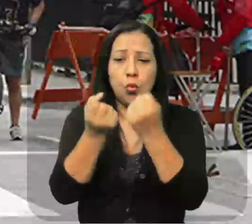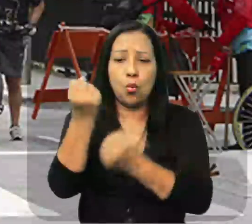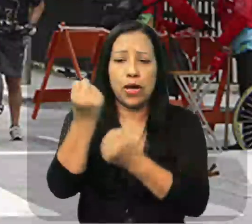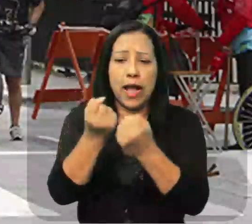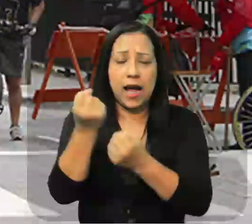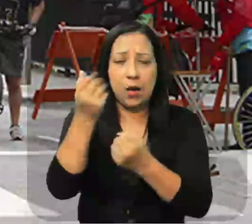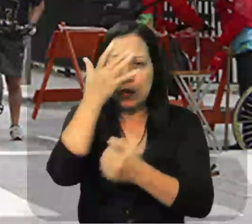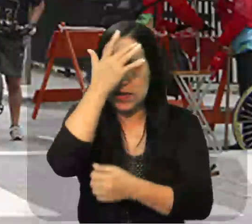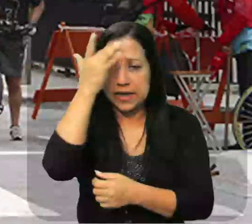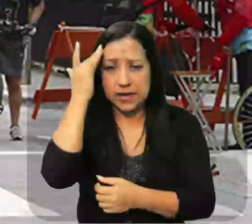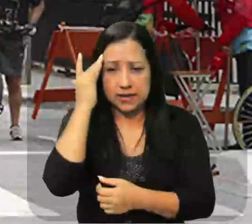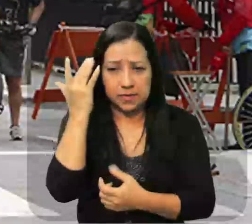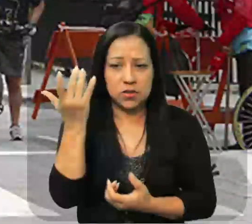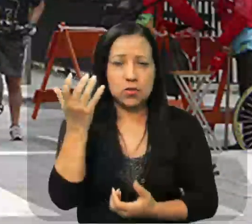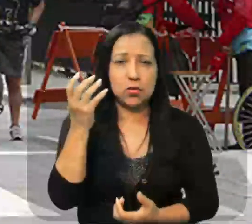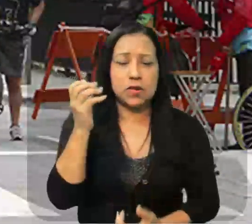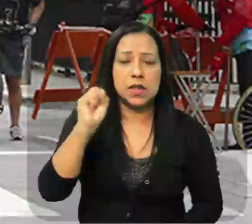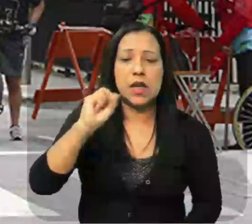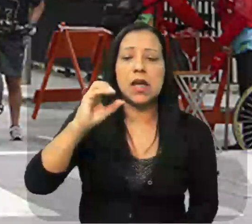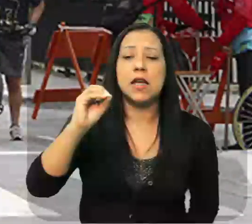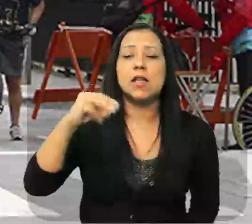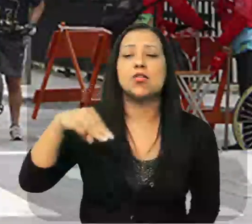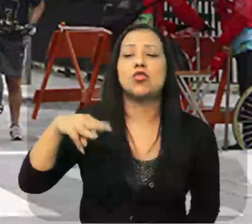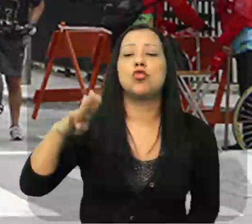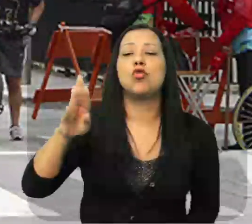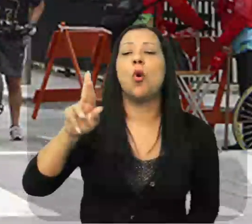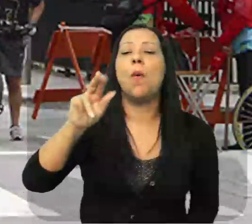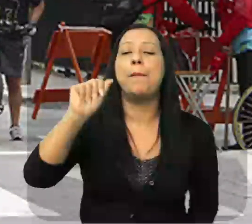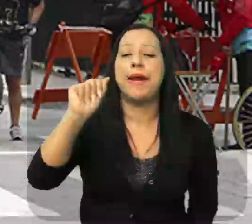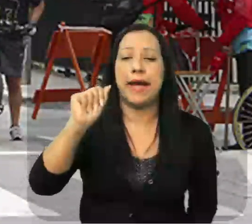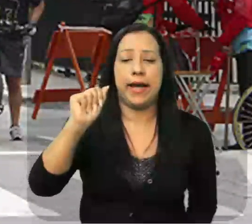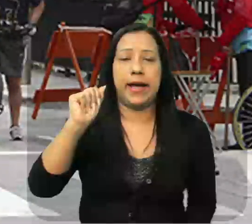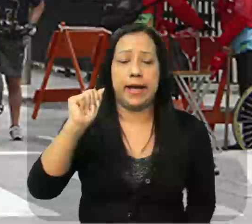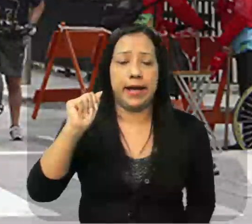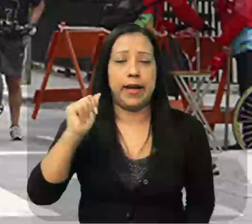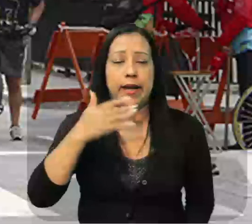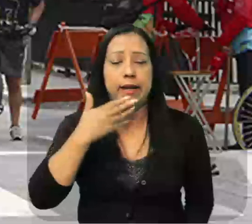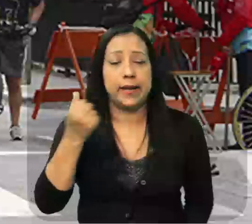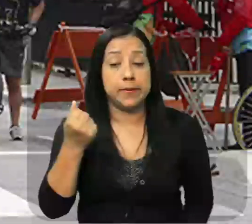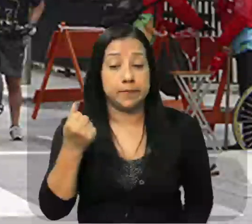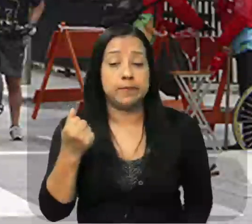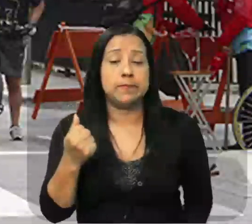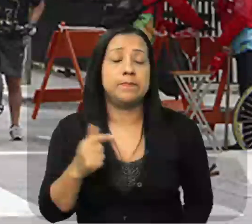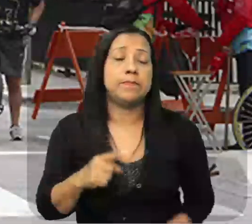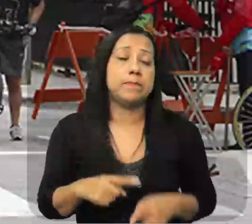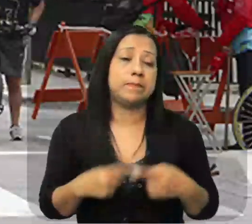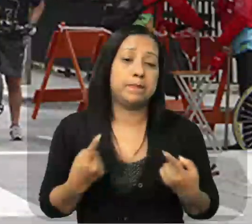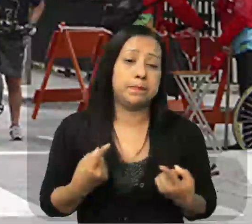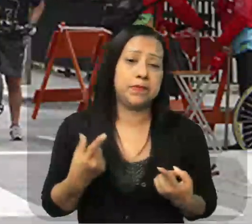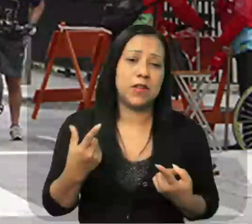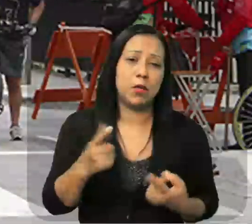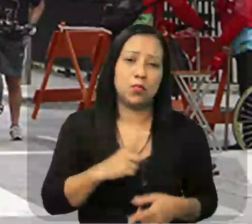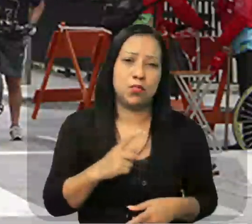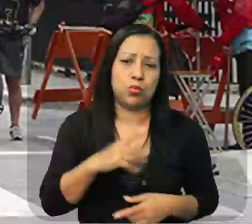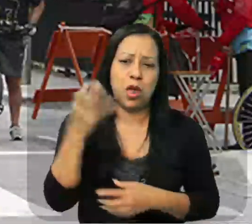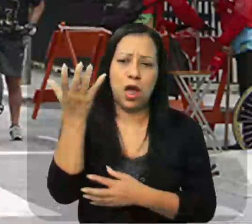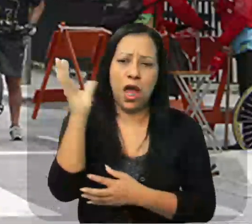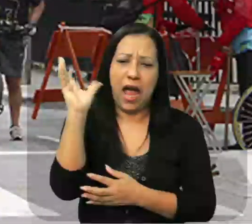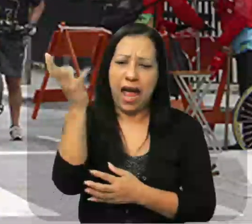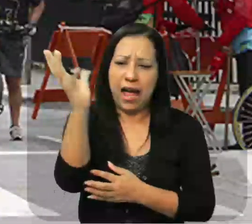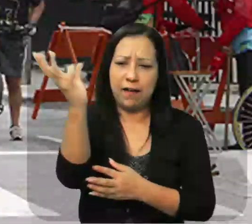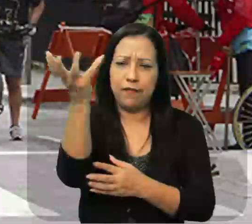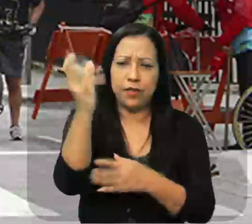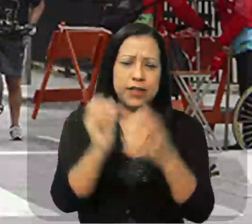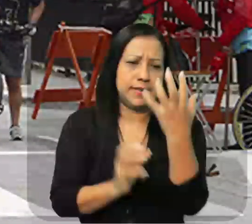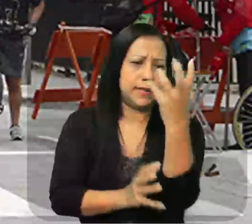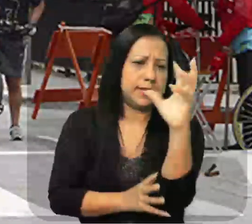estresse das pessoas no dia a dia, ok? Quem não gosta de uma sombra, né? Então, arborizar uma